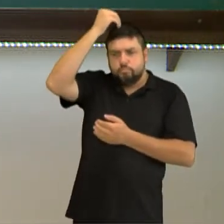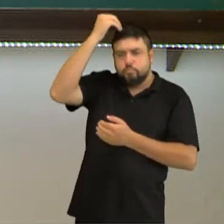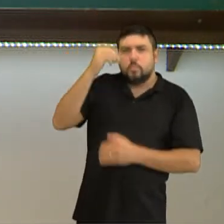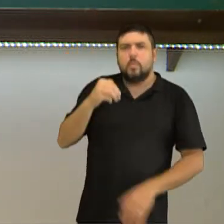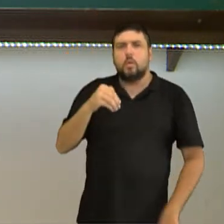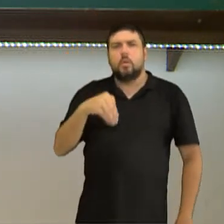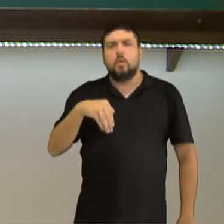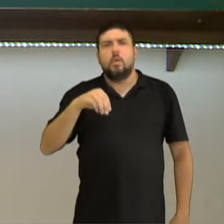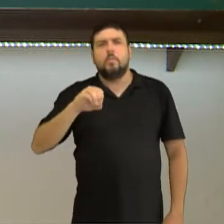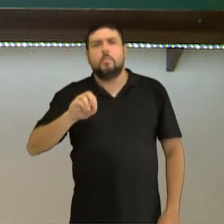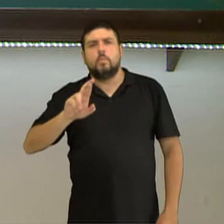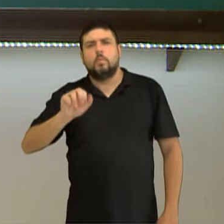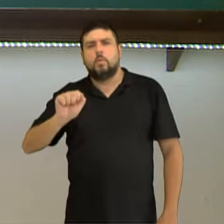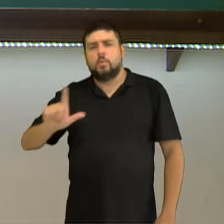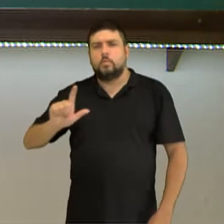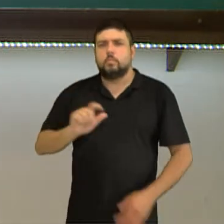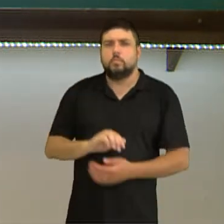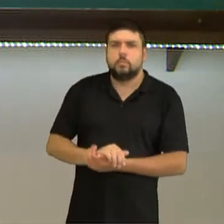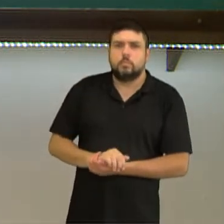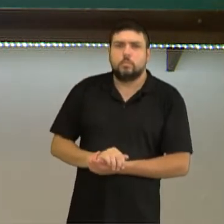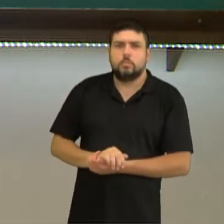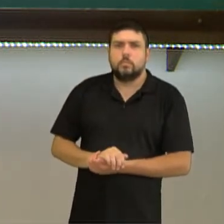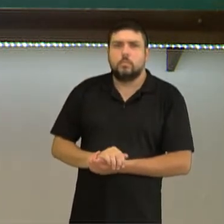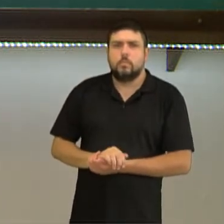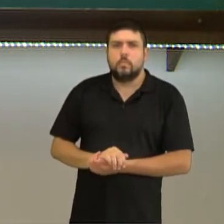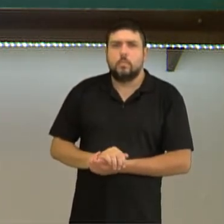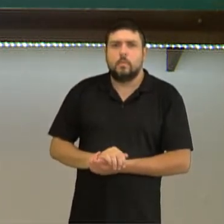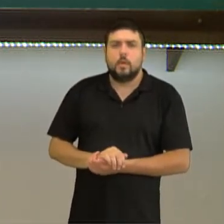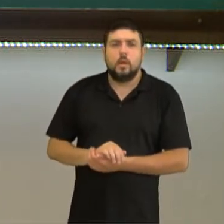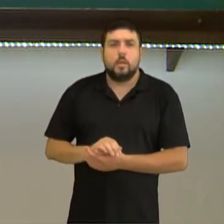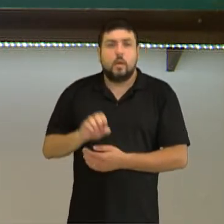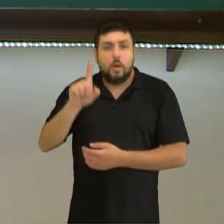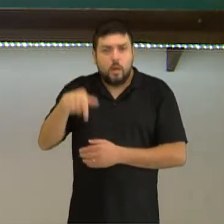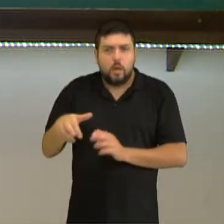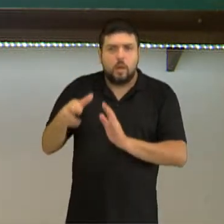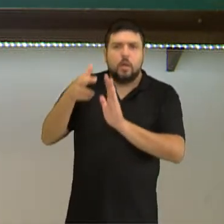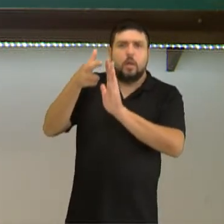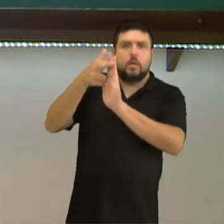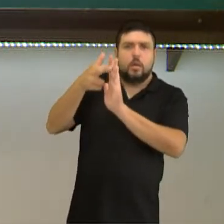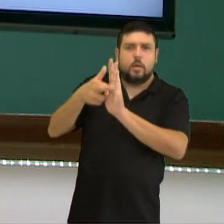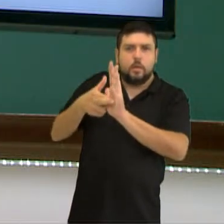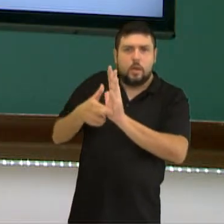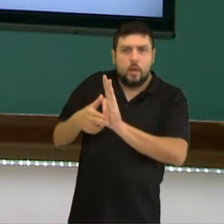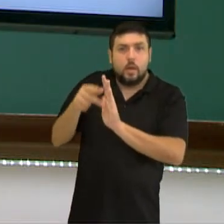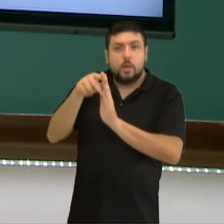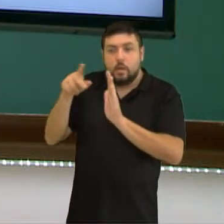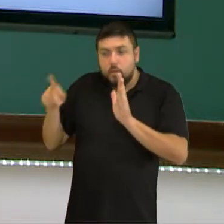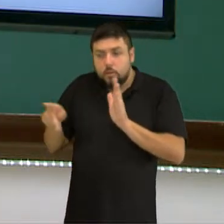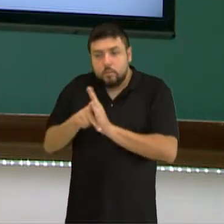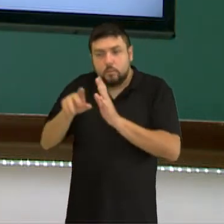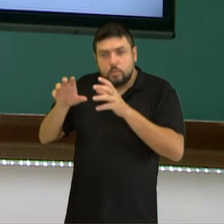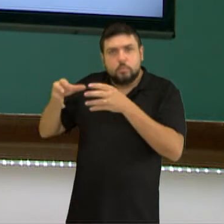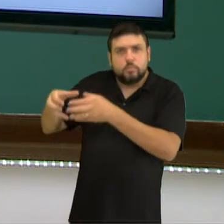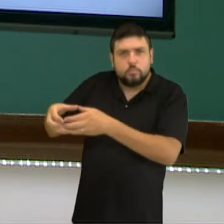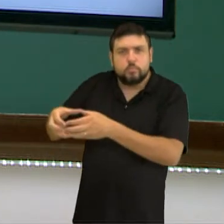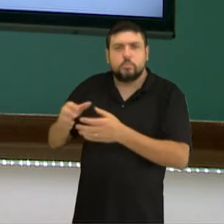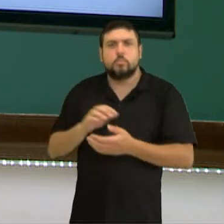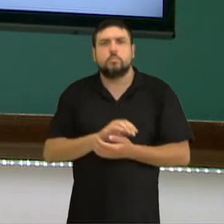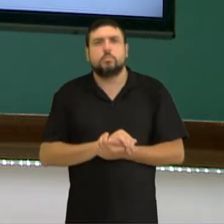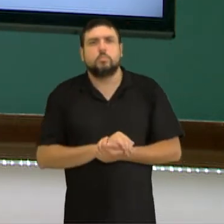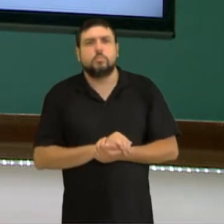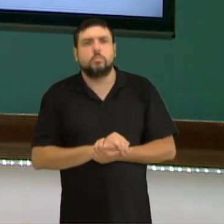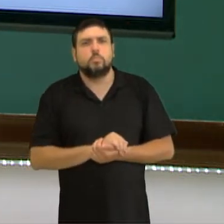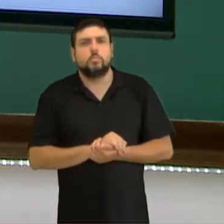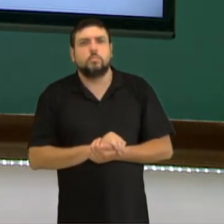esse grupo estabeleceu. Então estamos falando de normas, costumes e princípios daquele grupo. E é aí